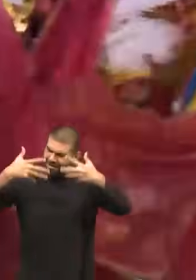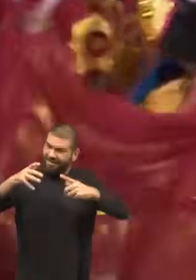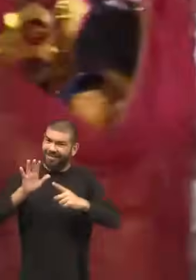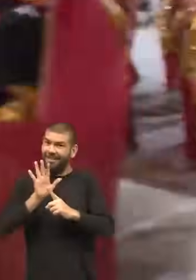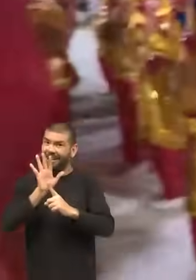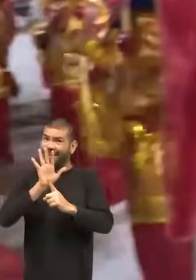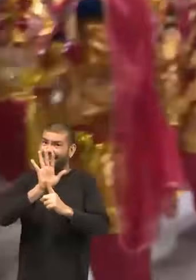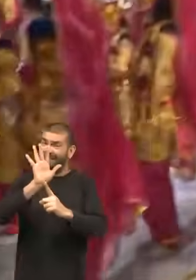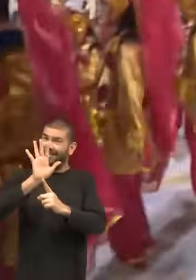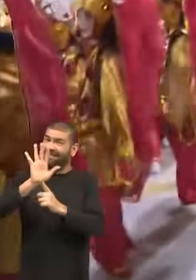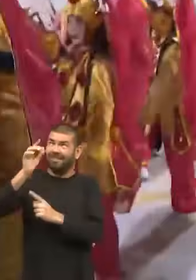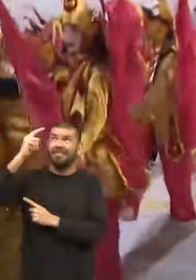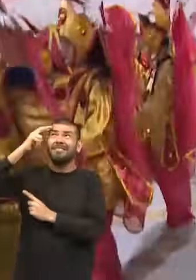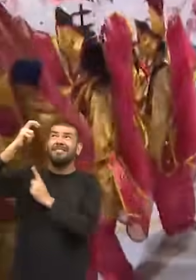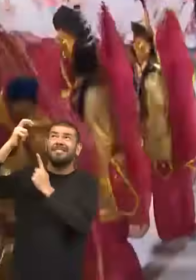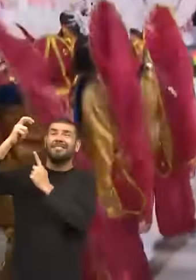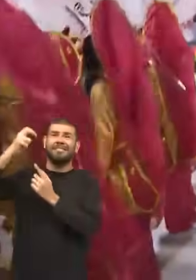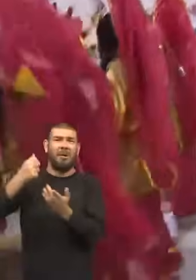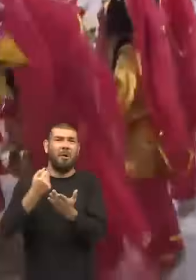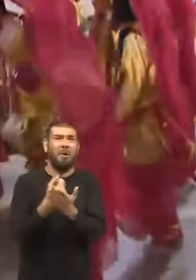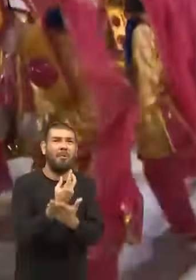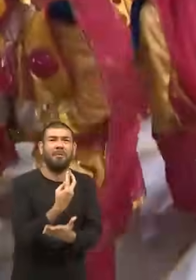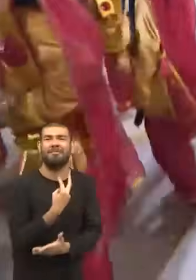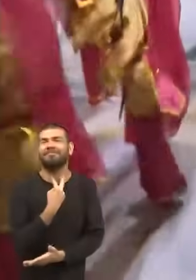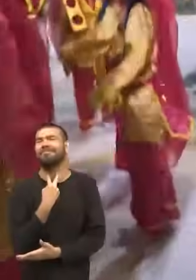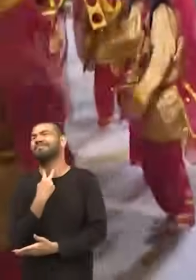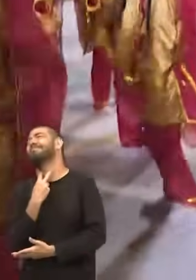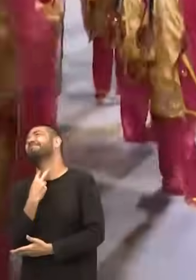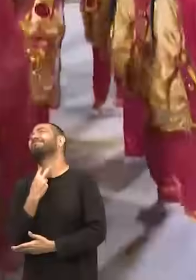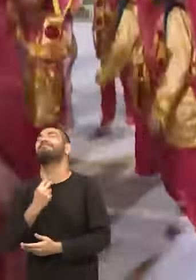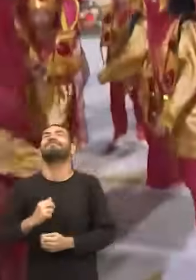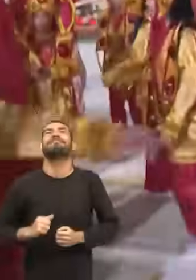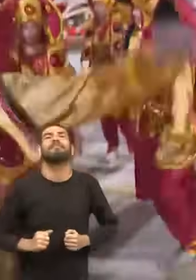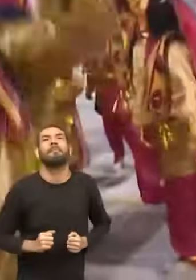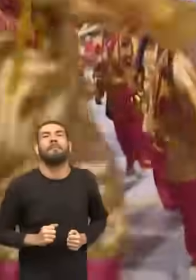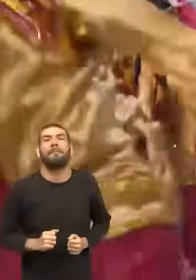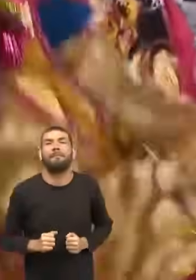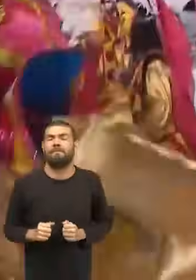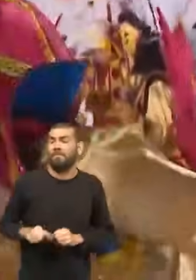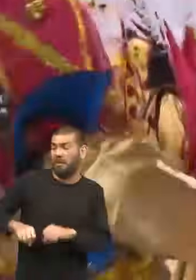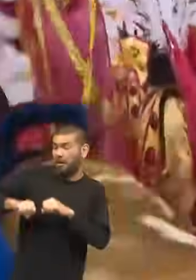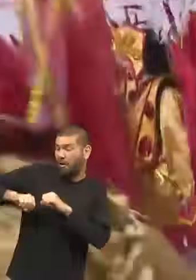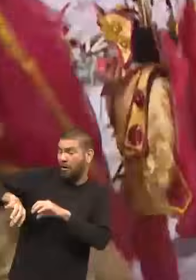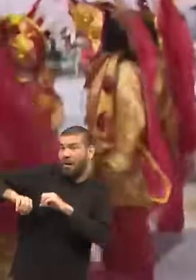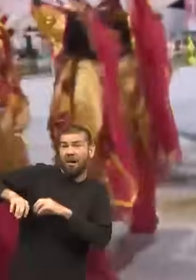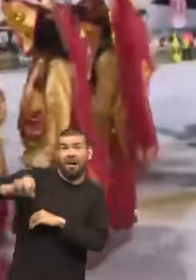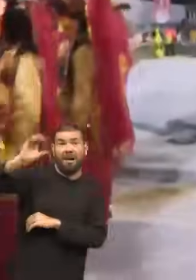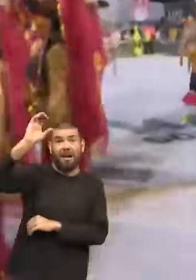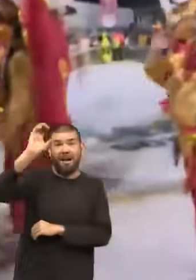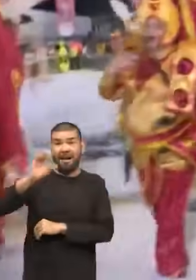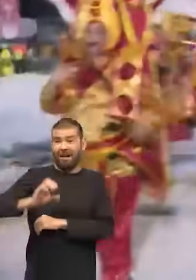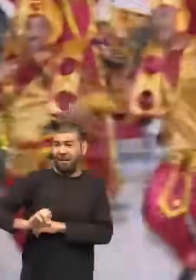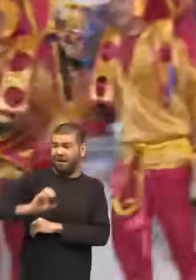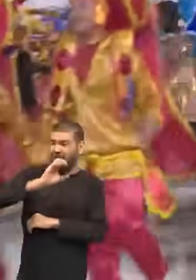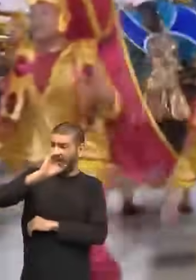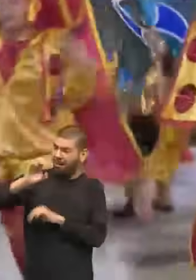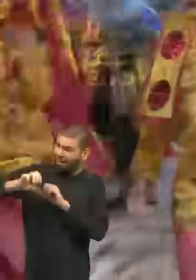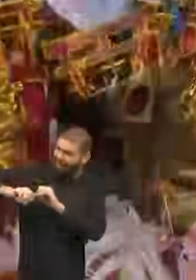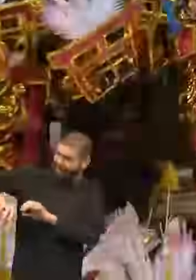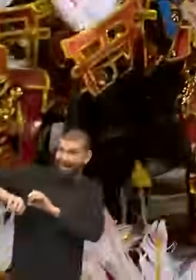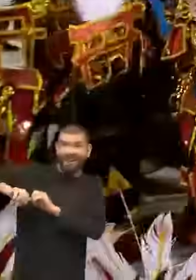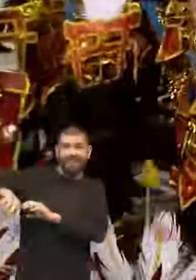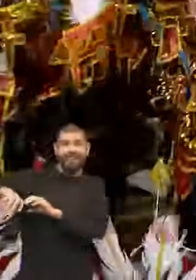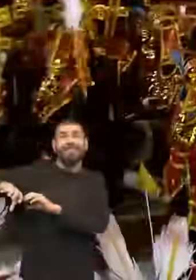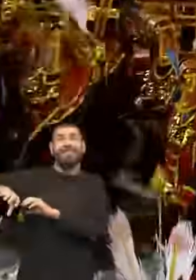te falar. Inteligência não se pode comprar. Olha, educar, educar,